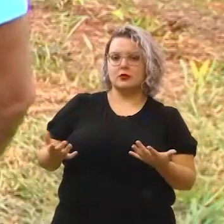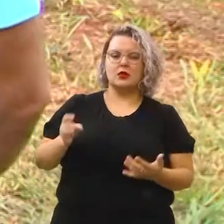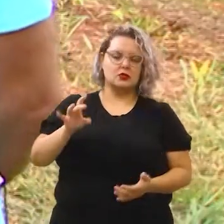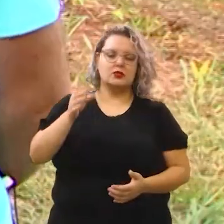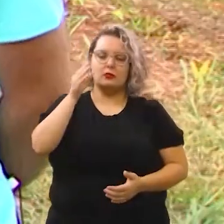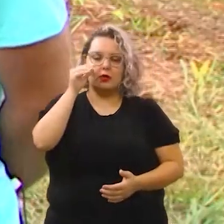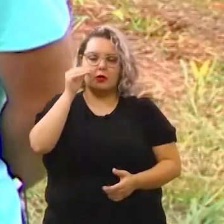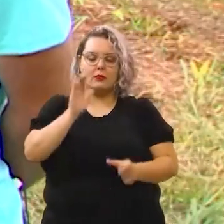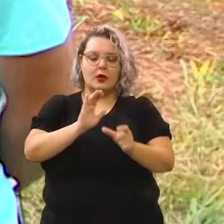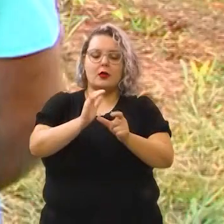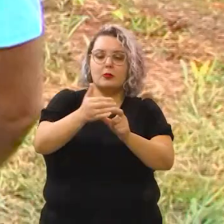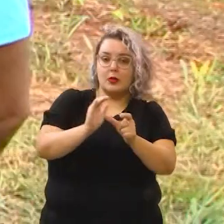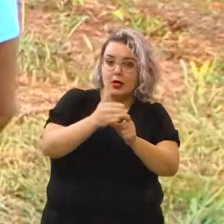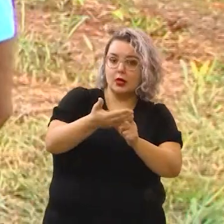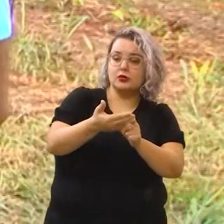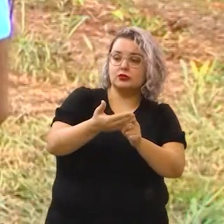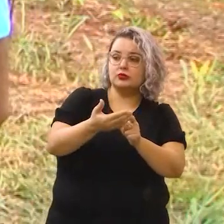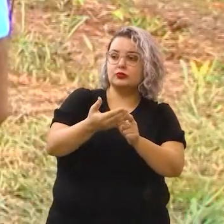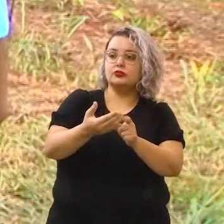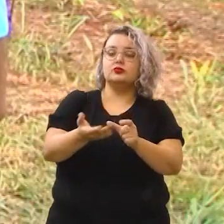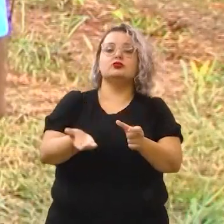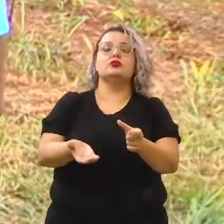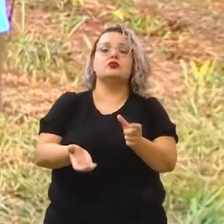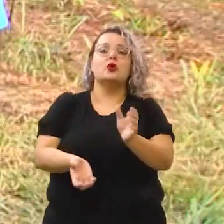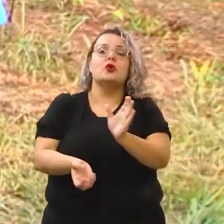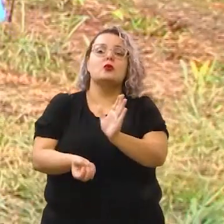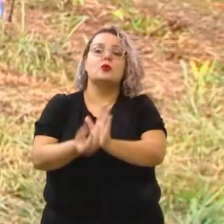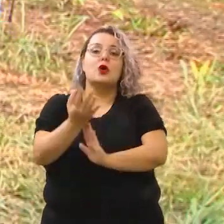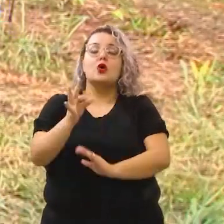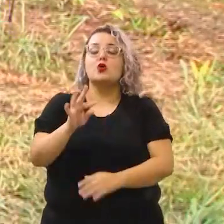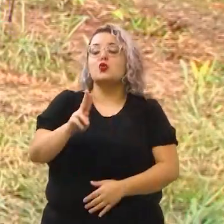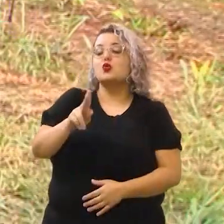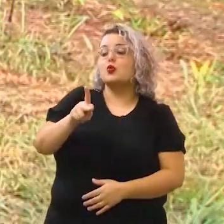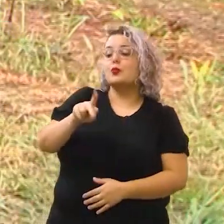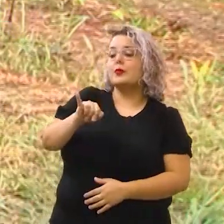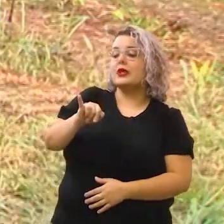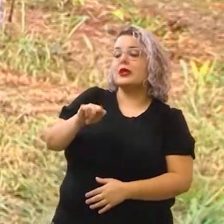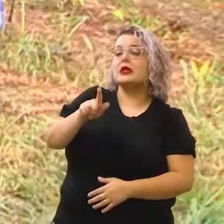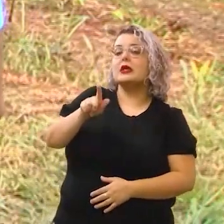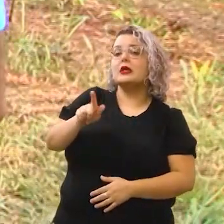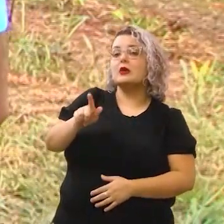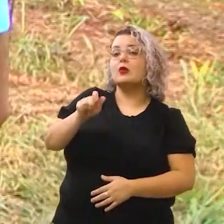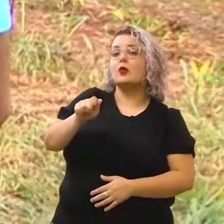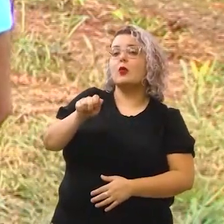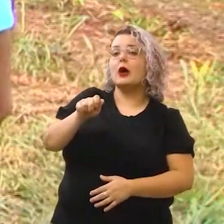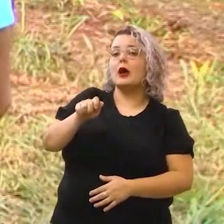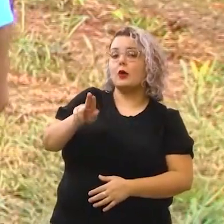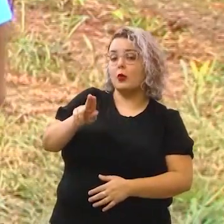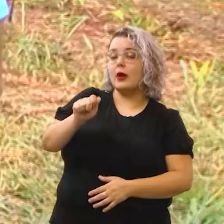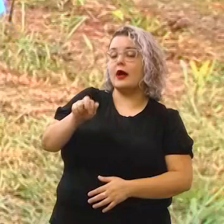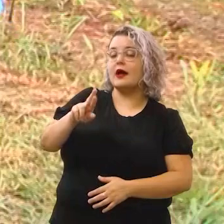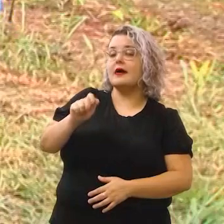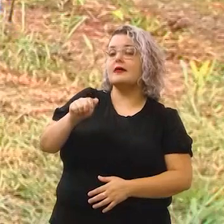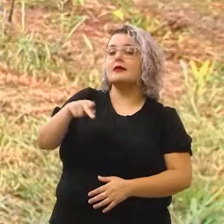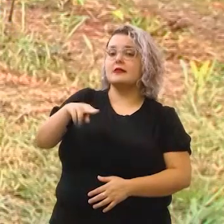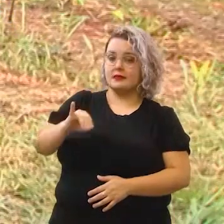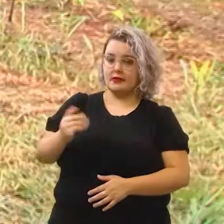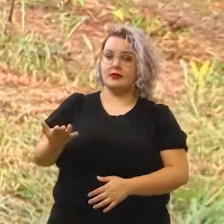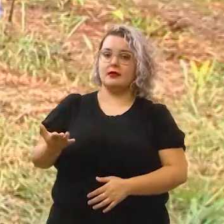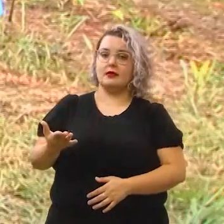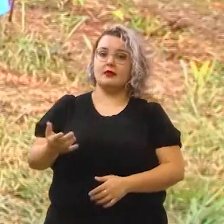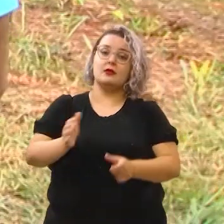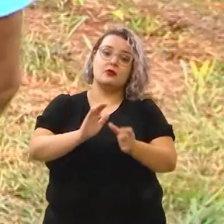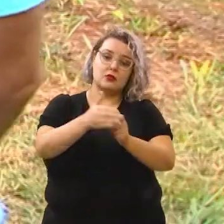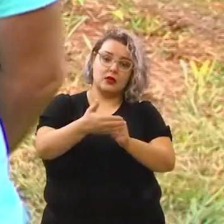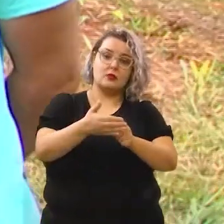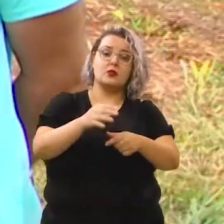uma curiosidade, mutirão é uma palavra de origem tupi-guarani que significa ajuda, tá? Então é uma